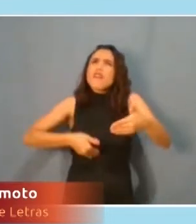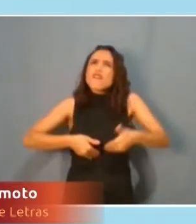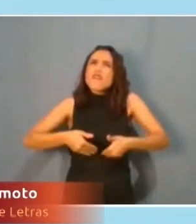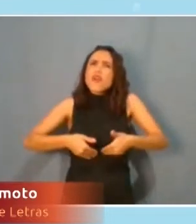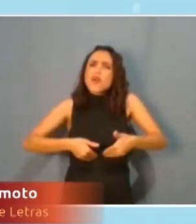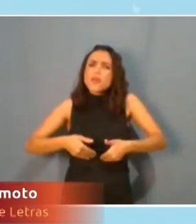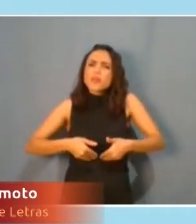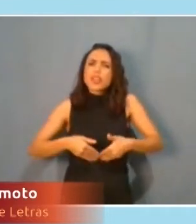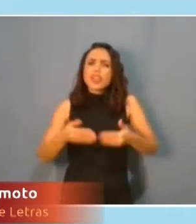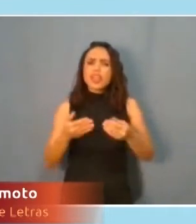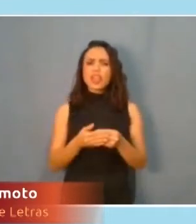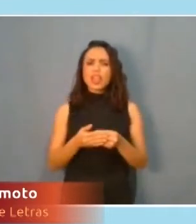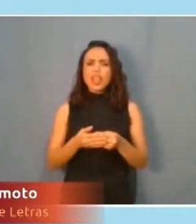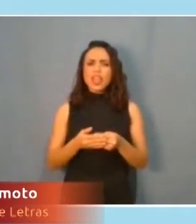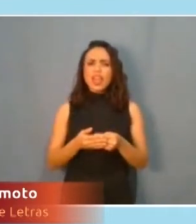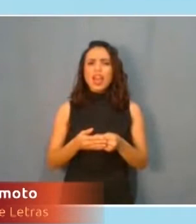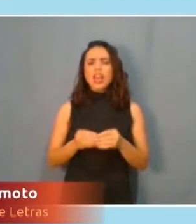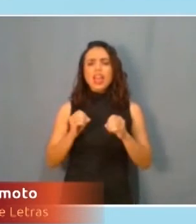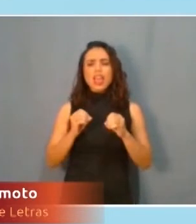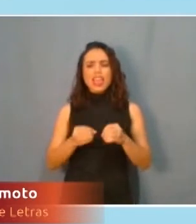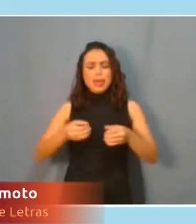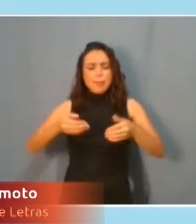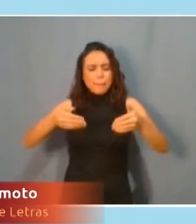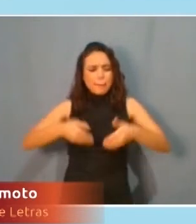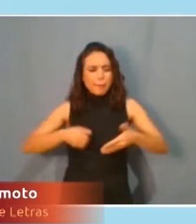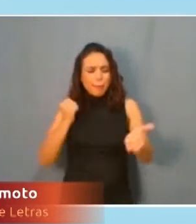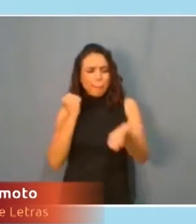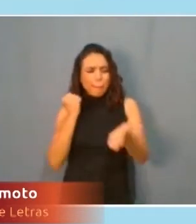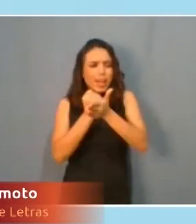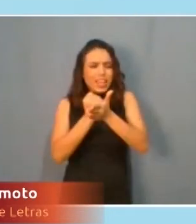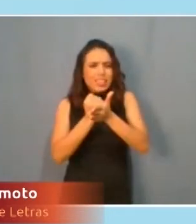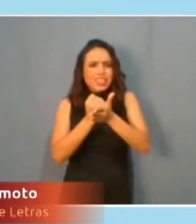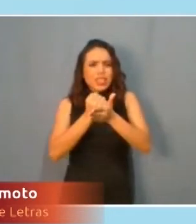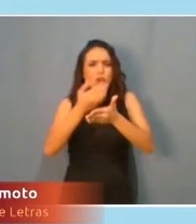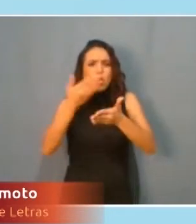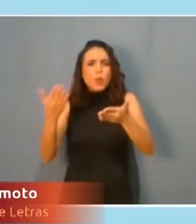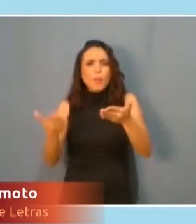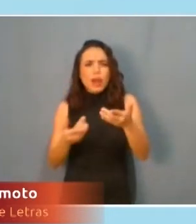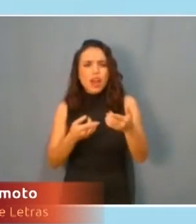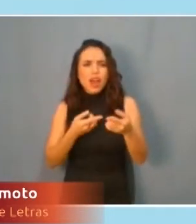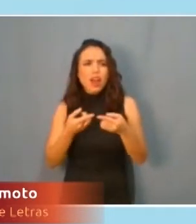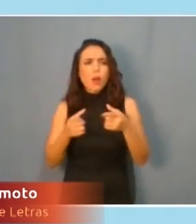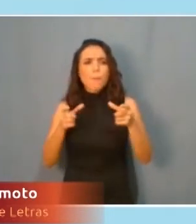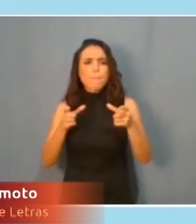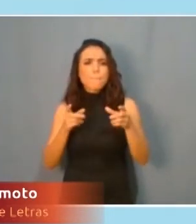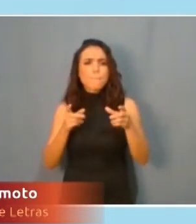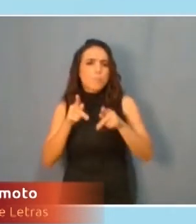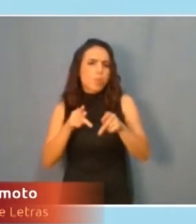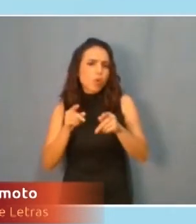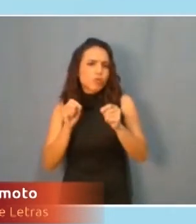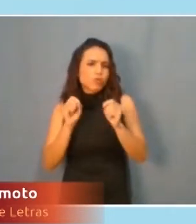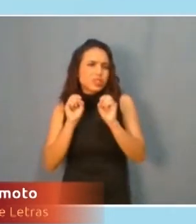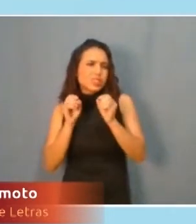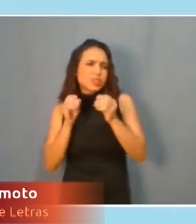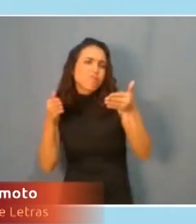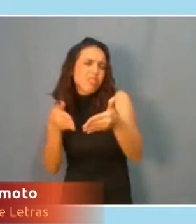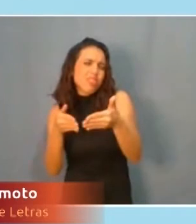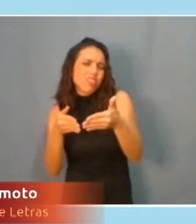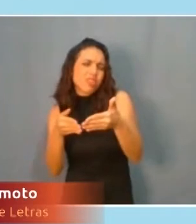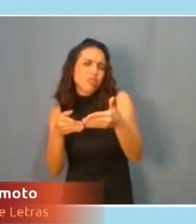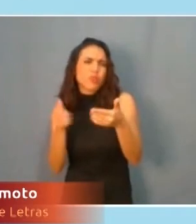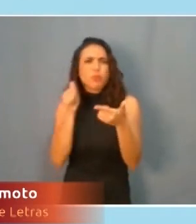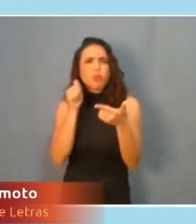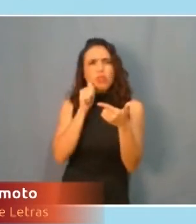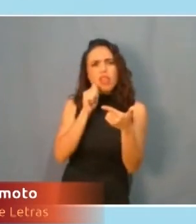né, um grupo social de mulheres, geralmente mulheres negras, e que estão no campo, né? Queria que você explicasse um pouquinho mais